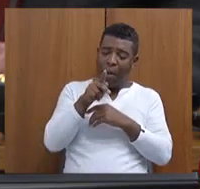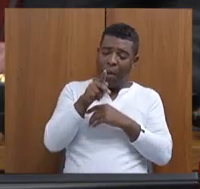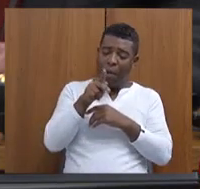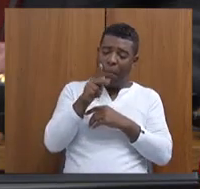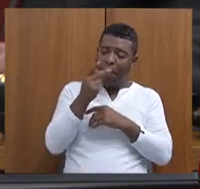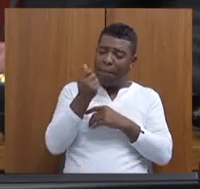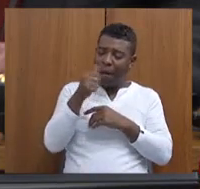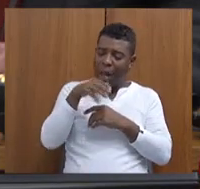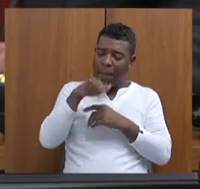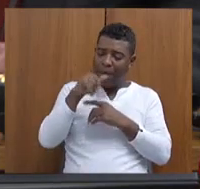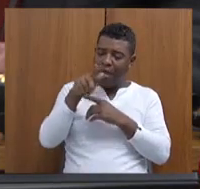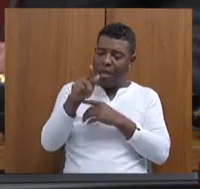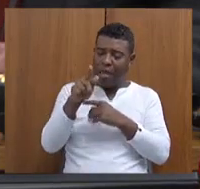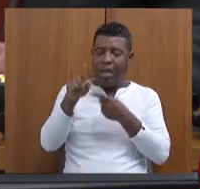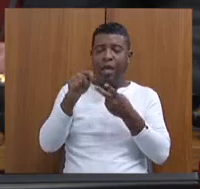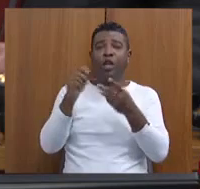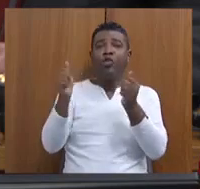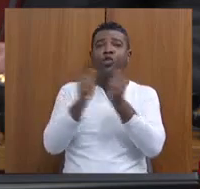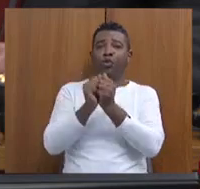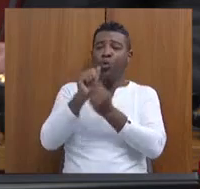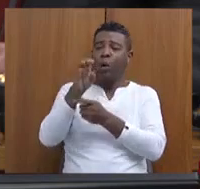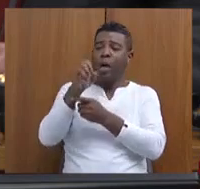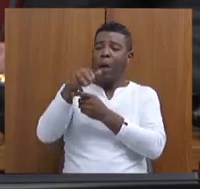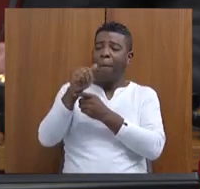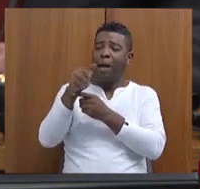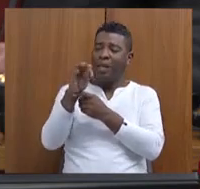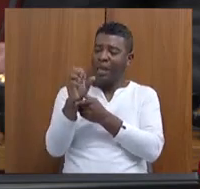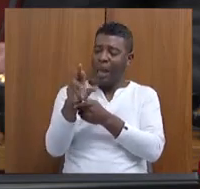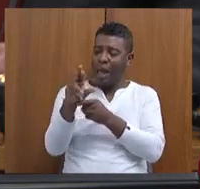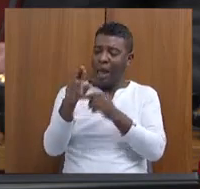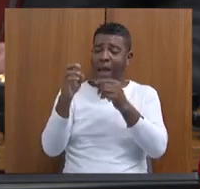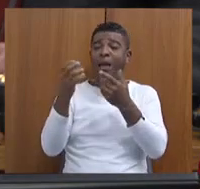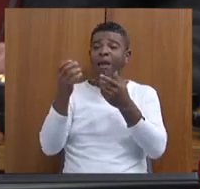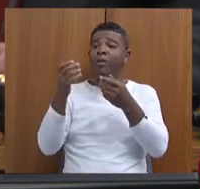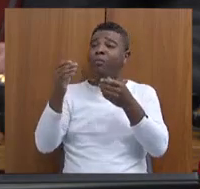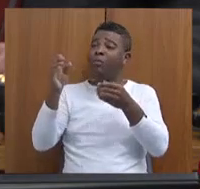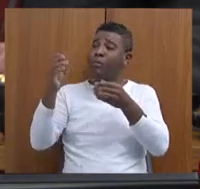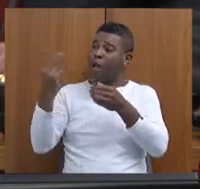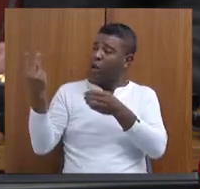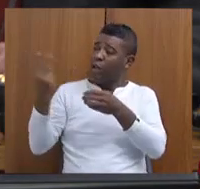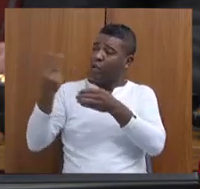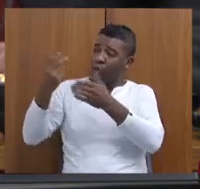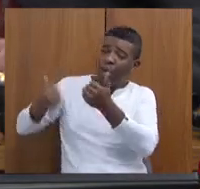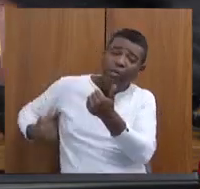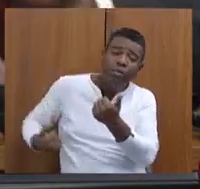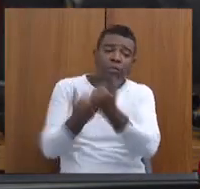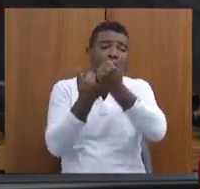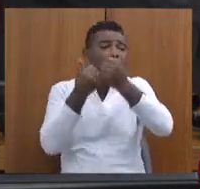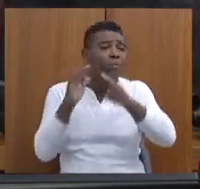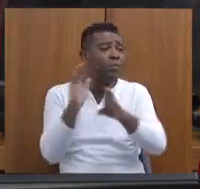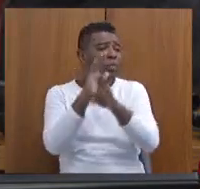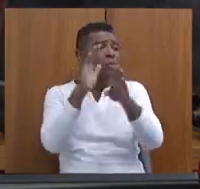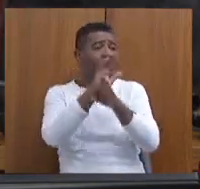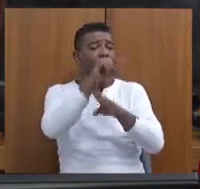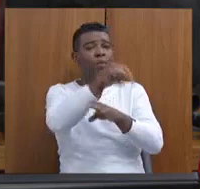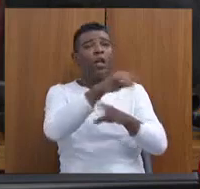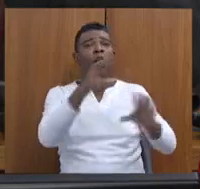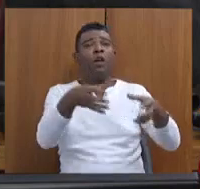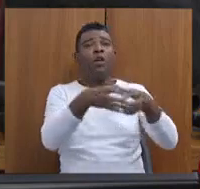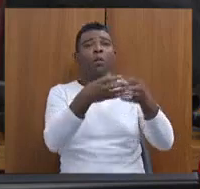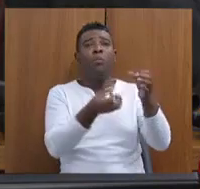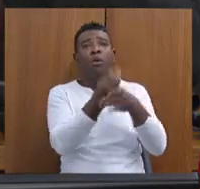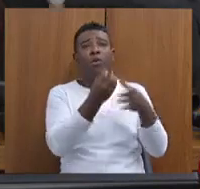junto com a matéria ao nosso pequeno médio e grande produtor de cachaça se a maioria desse produtores que estão na informalidade